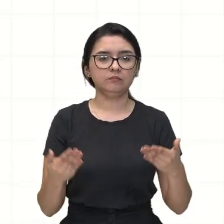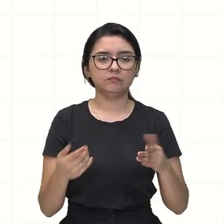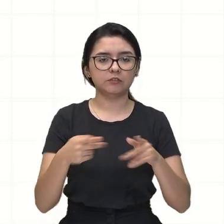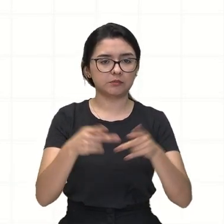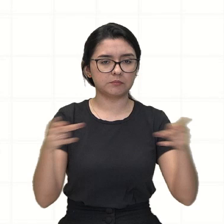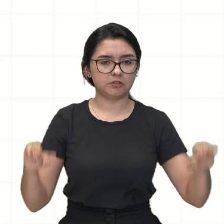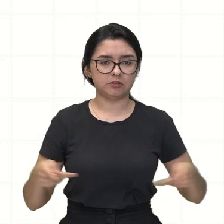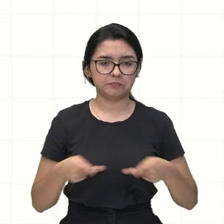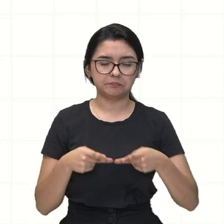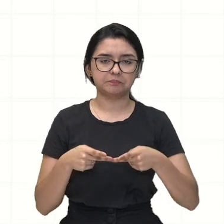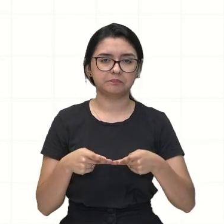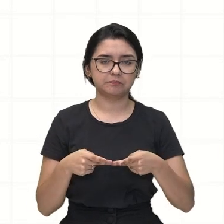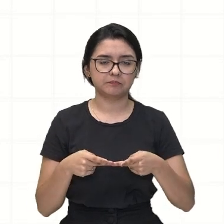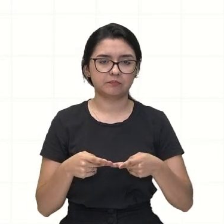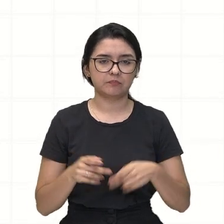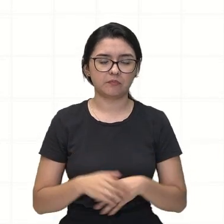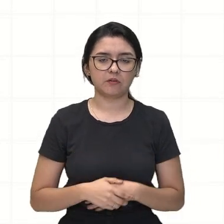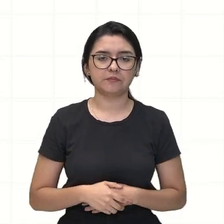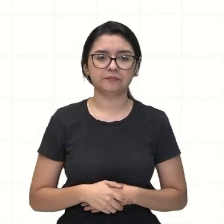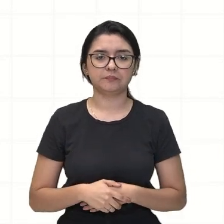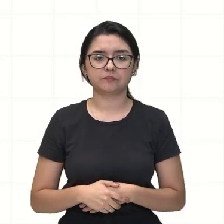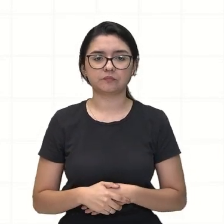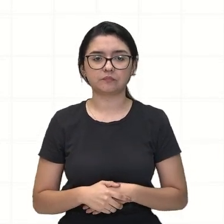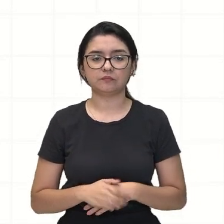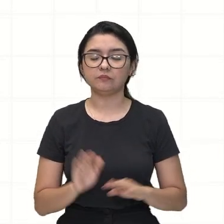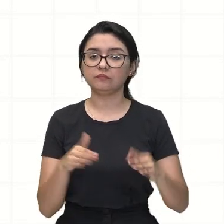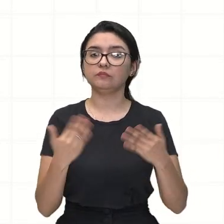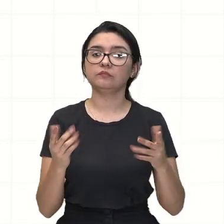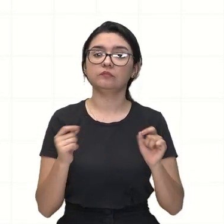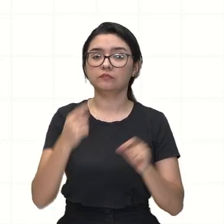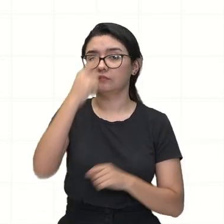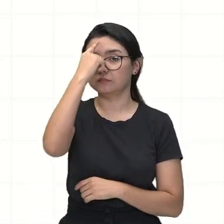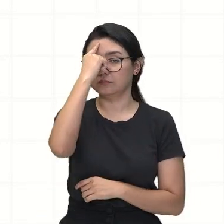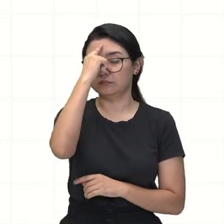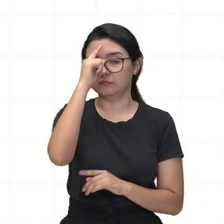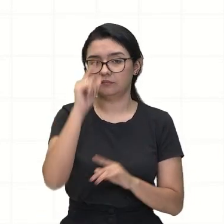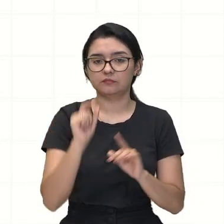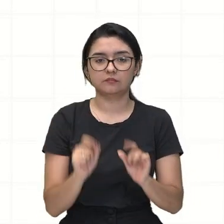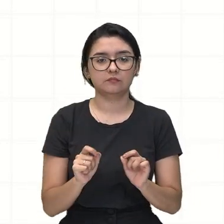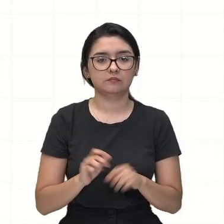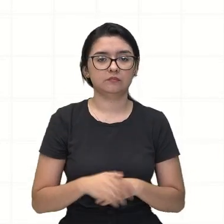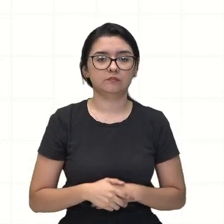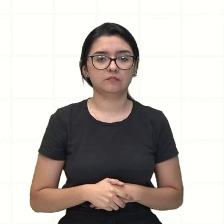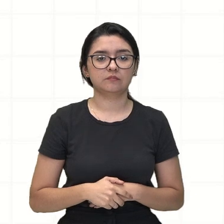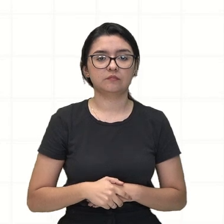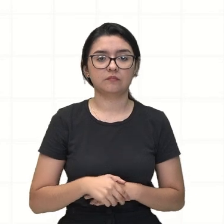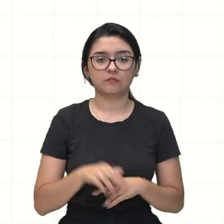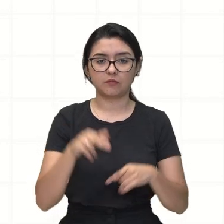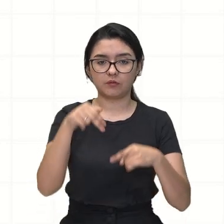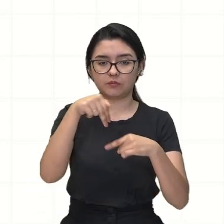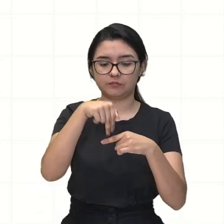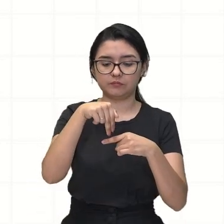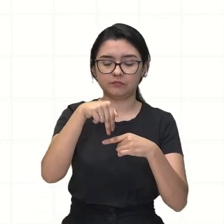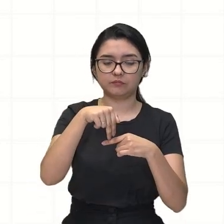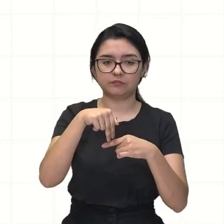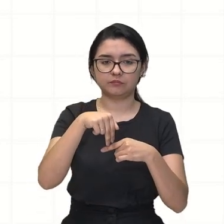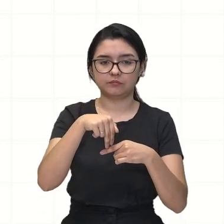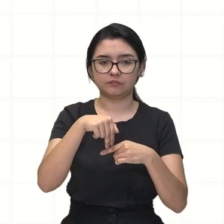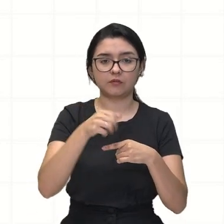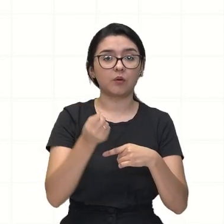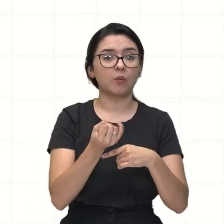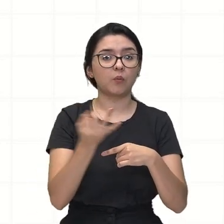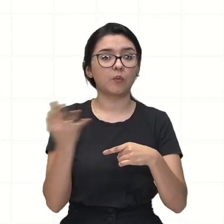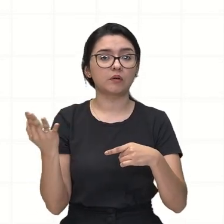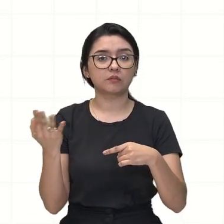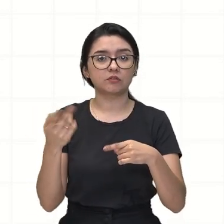da pizza ele pediu? E aí, pessoal, podemos pensar dessa seguinte maneira. O numerador, pessoal, é quantas fatias ele pediu, tá